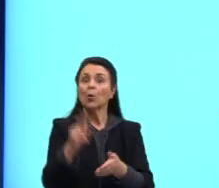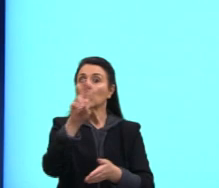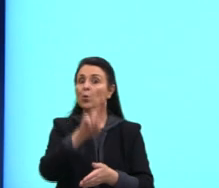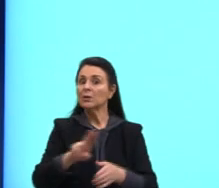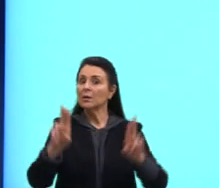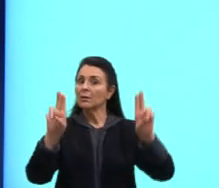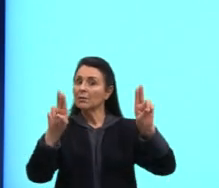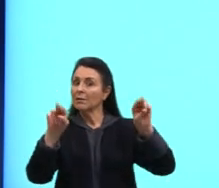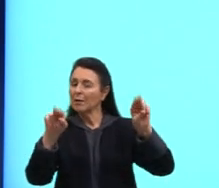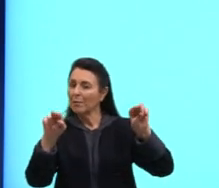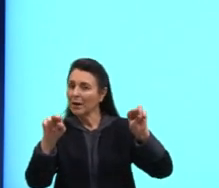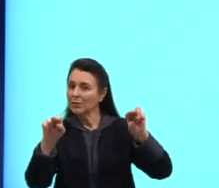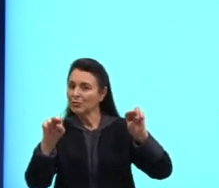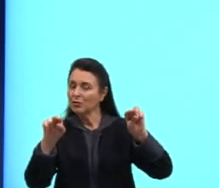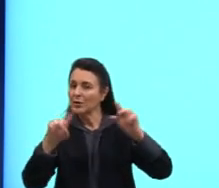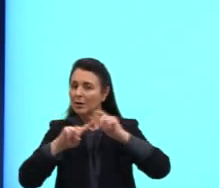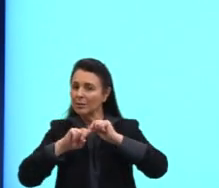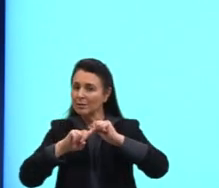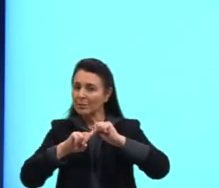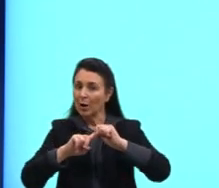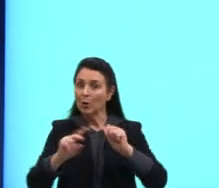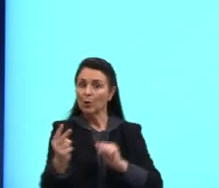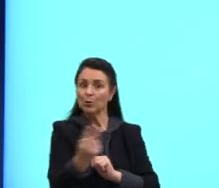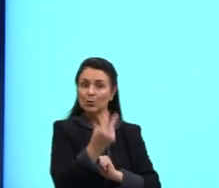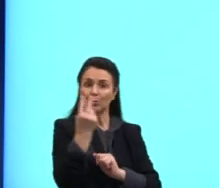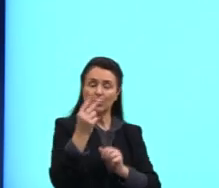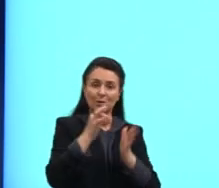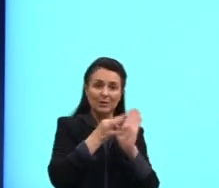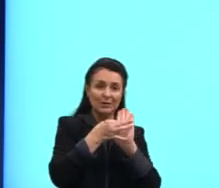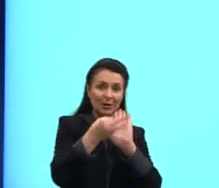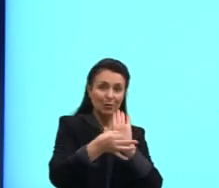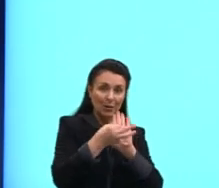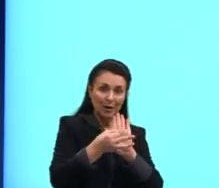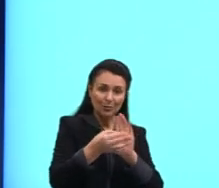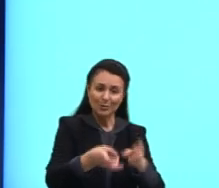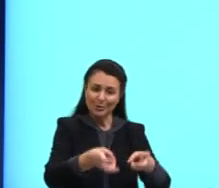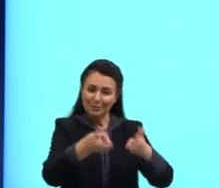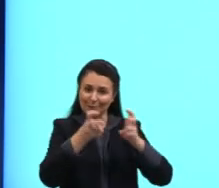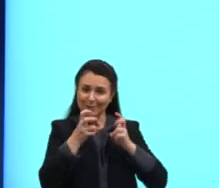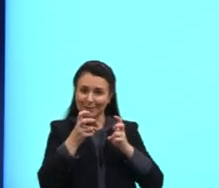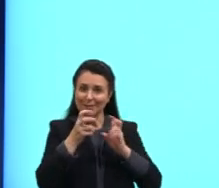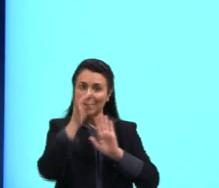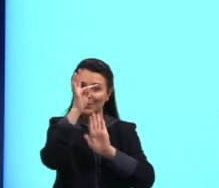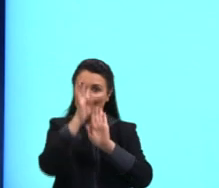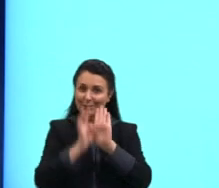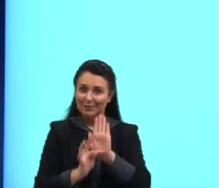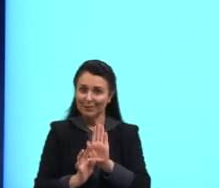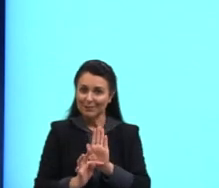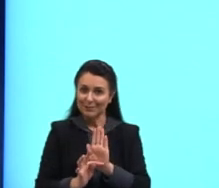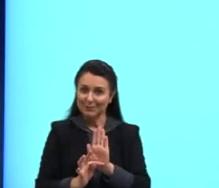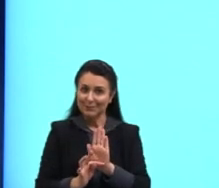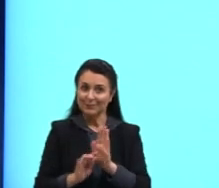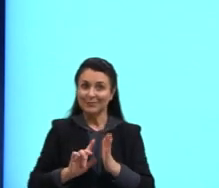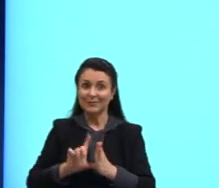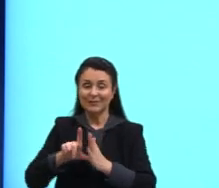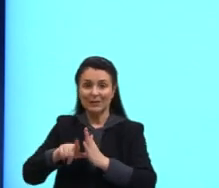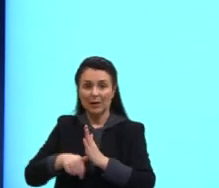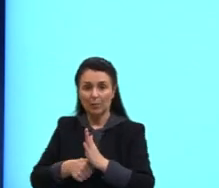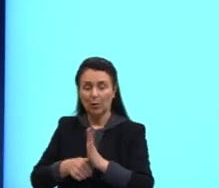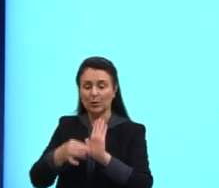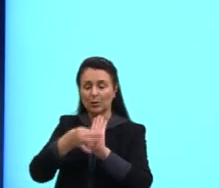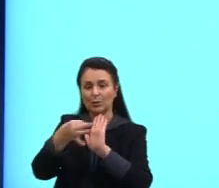temática em destaque e os dois argumentos que serão trabalhados no texto a gente enxerga sim OK depois